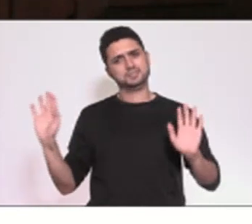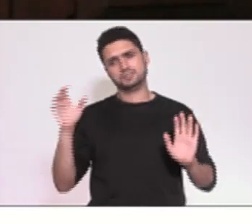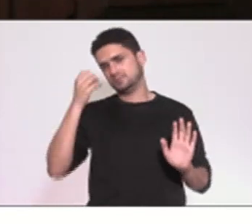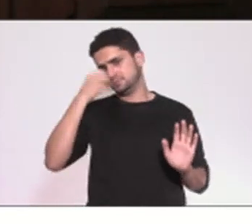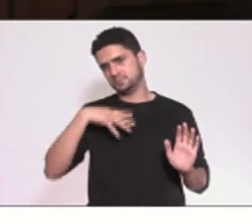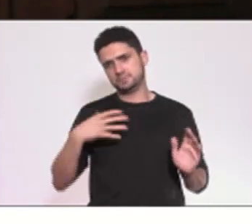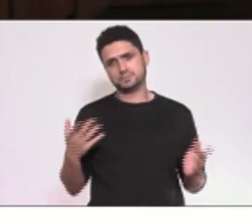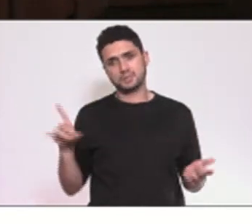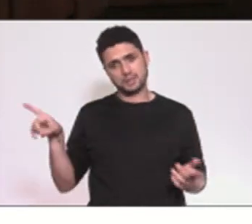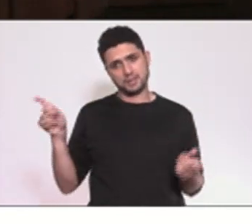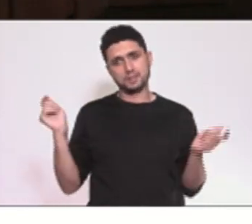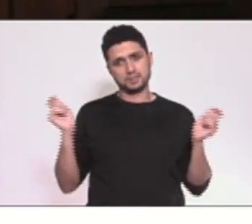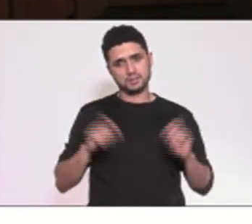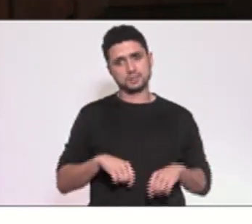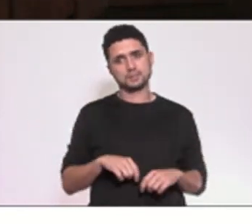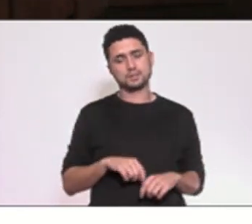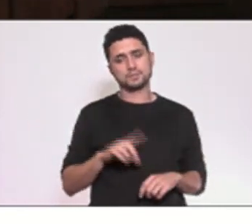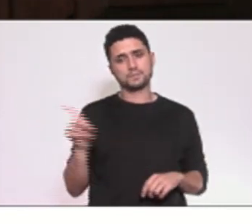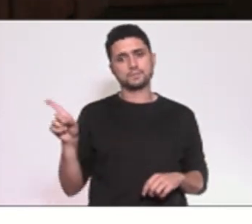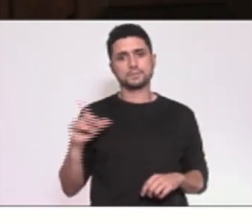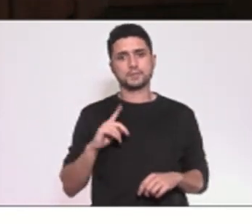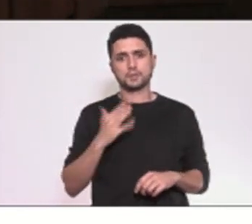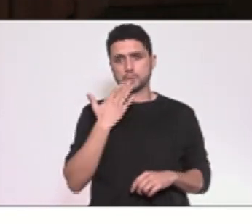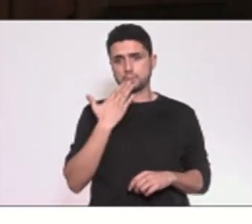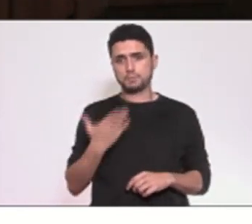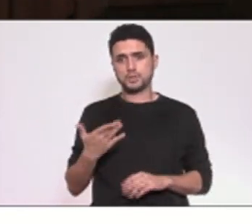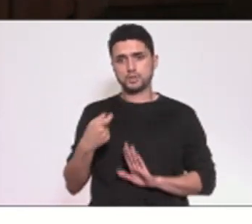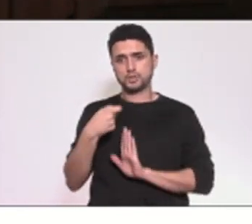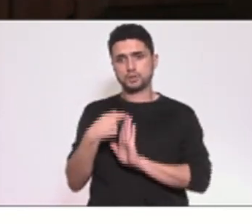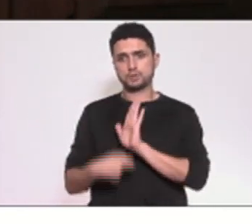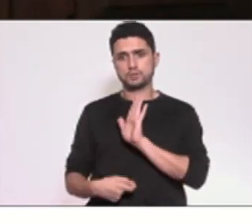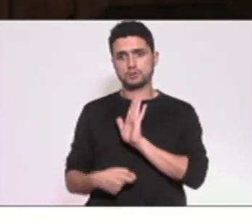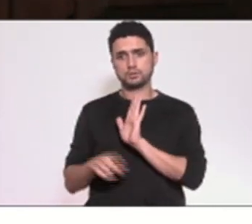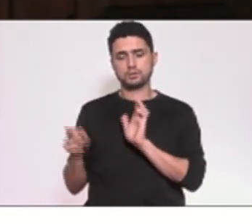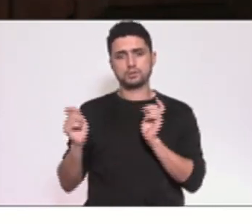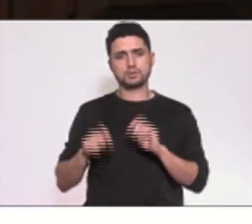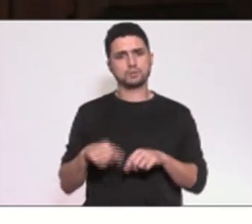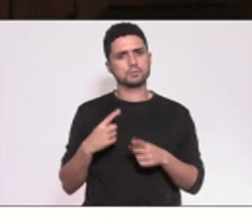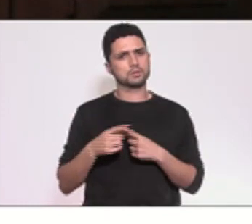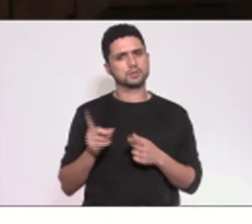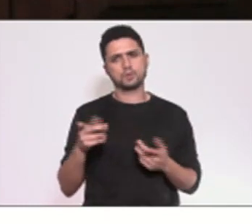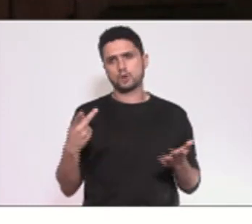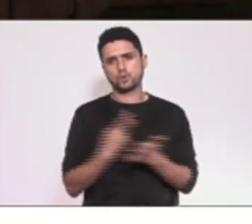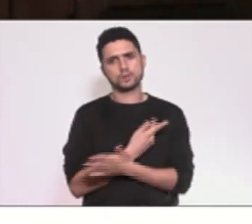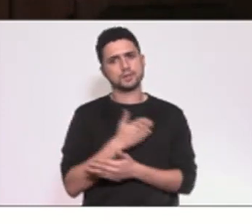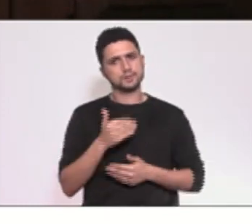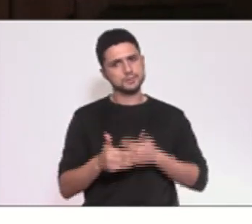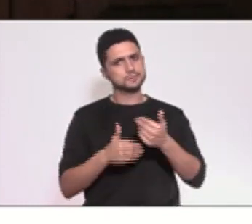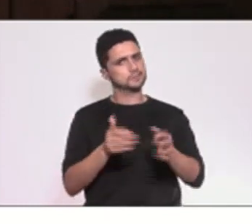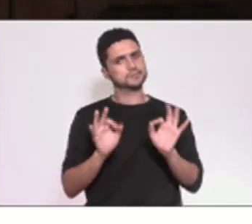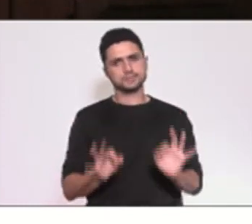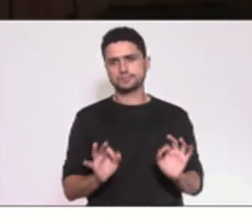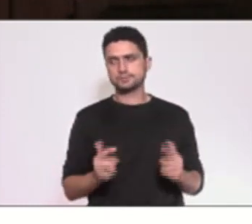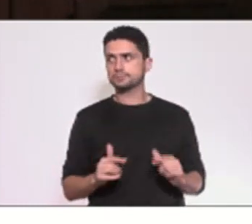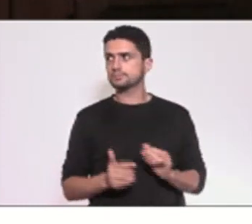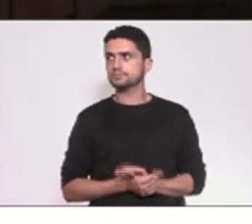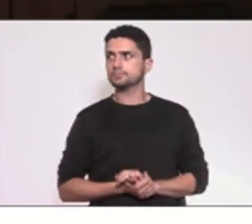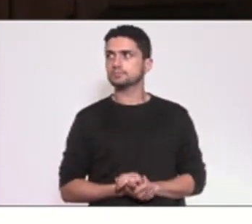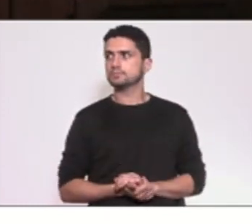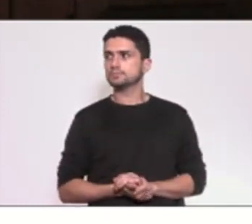poderia, de pronto, deferir o pedido ali, porque as coisas não ocorreram como deveria, senhor presidente.